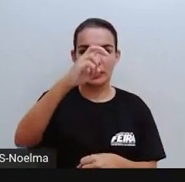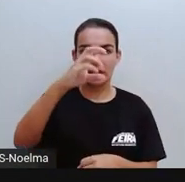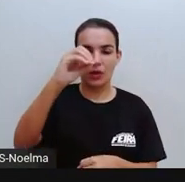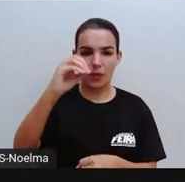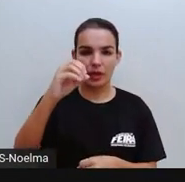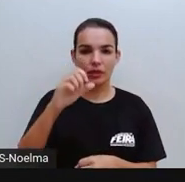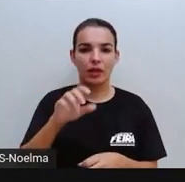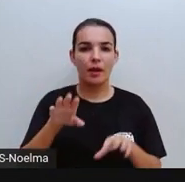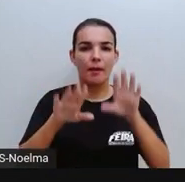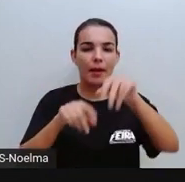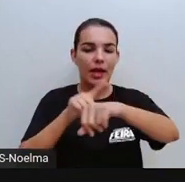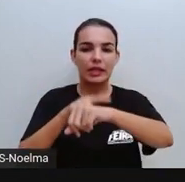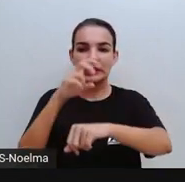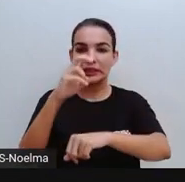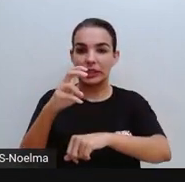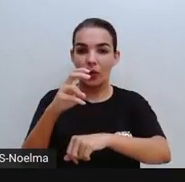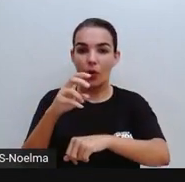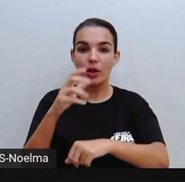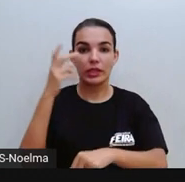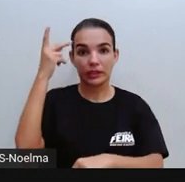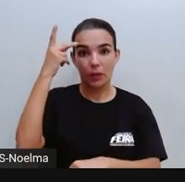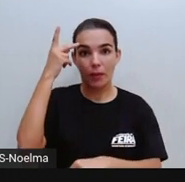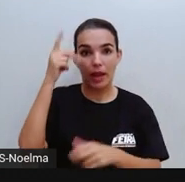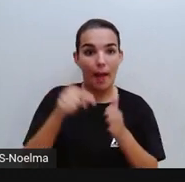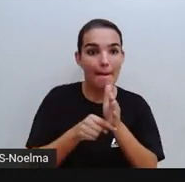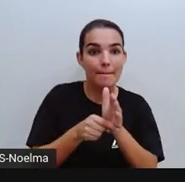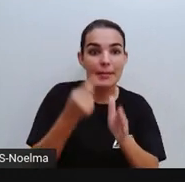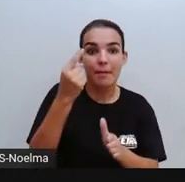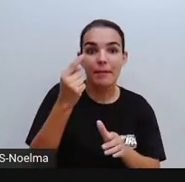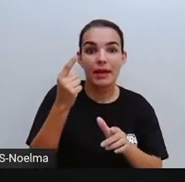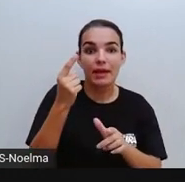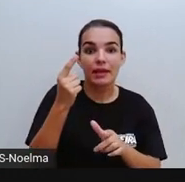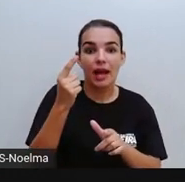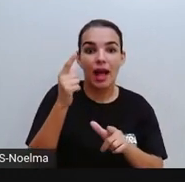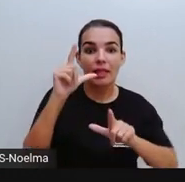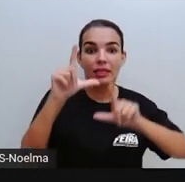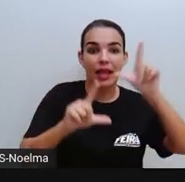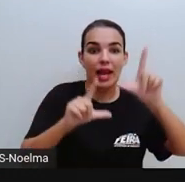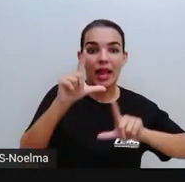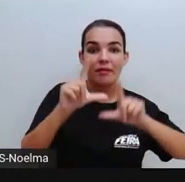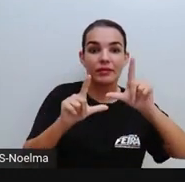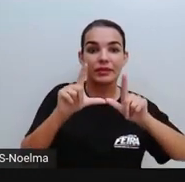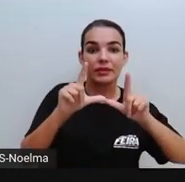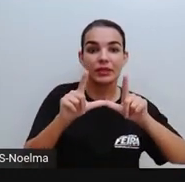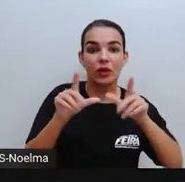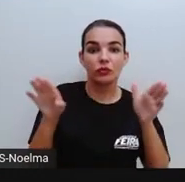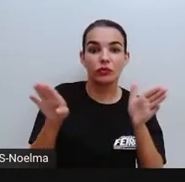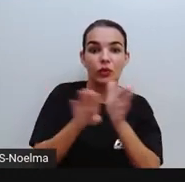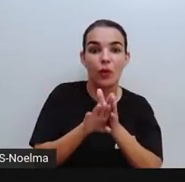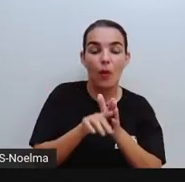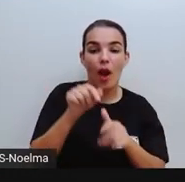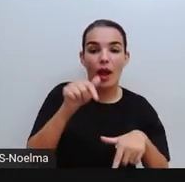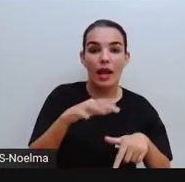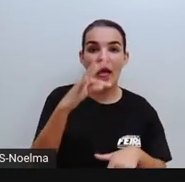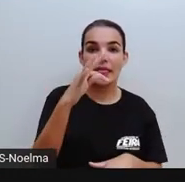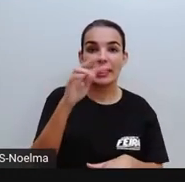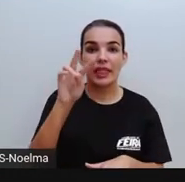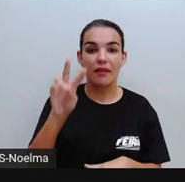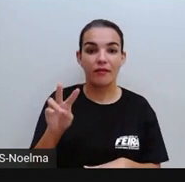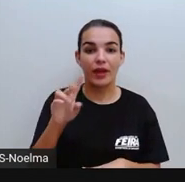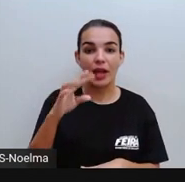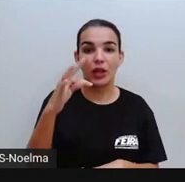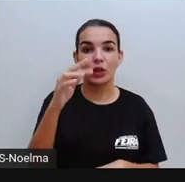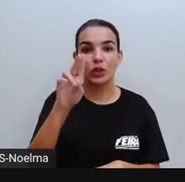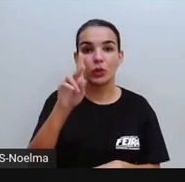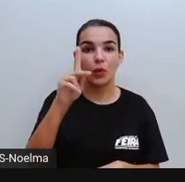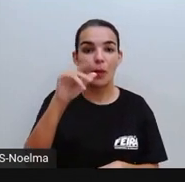às 17 horas em São Paulo a primeira transmissão de imagens no Brasil pela TV Tupi Difusora